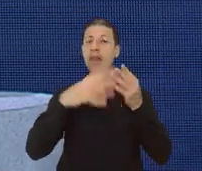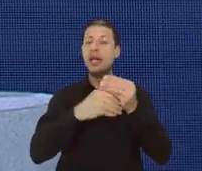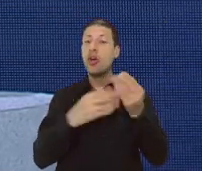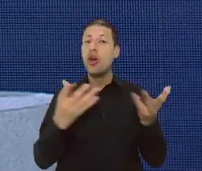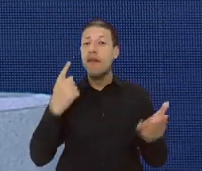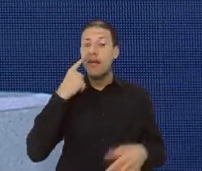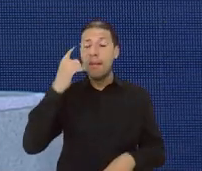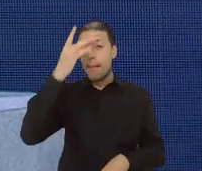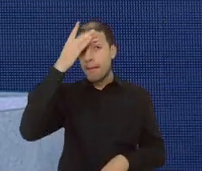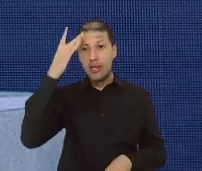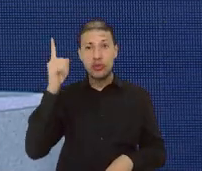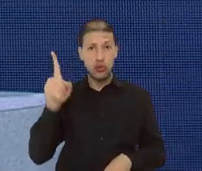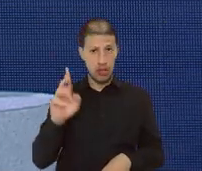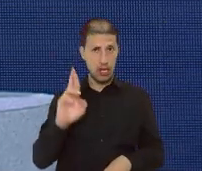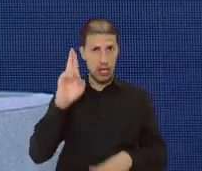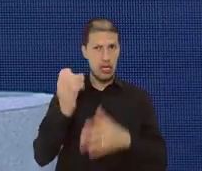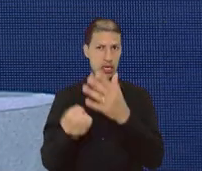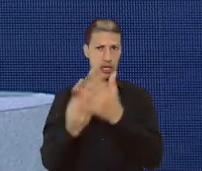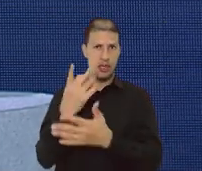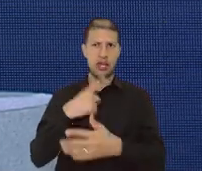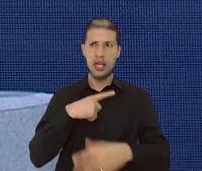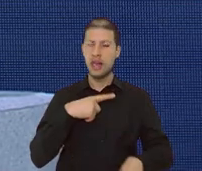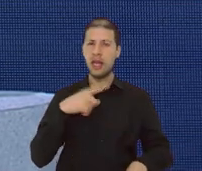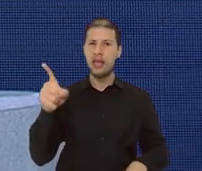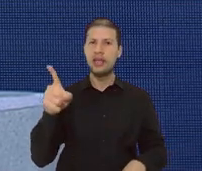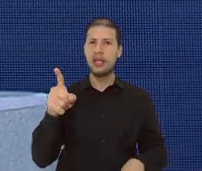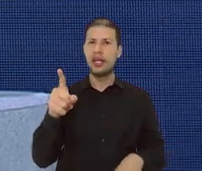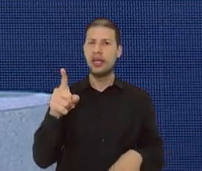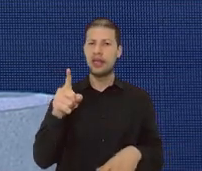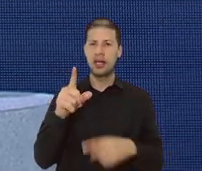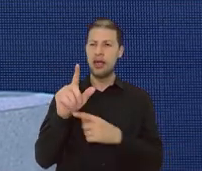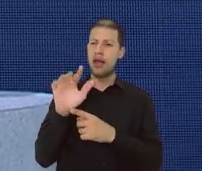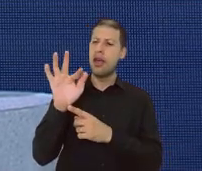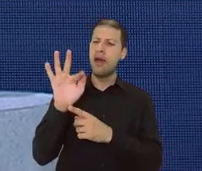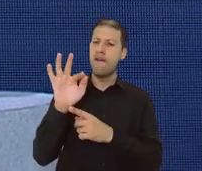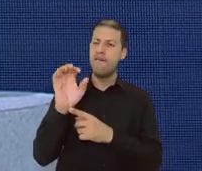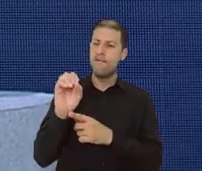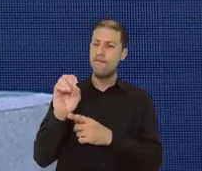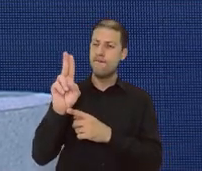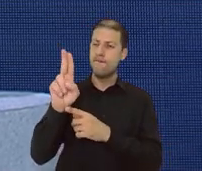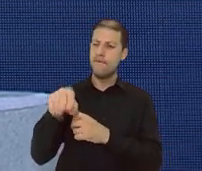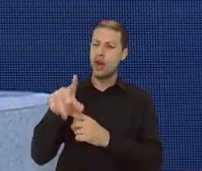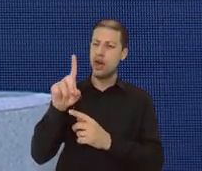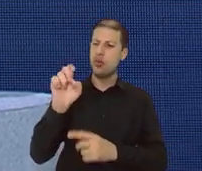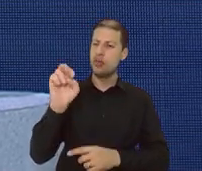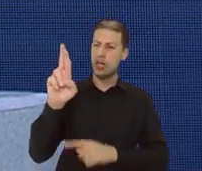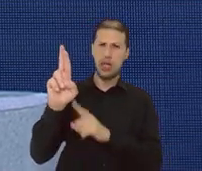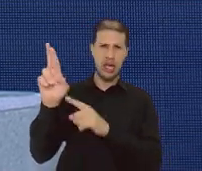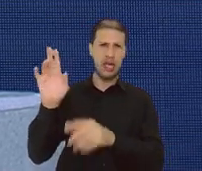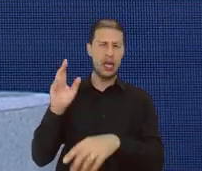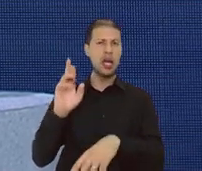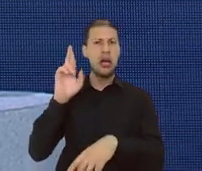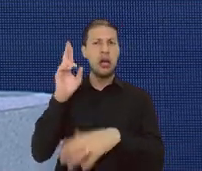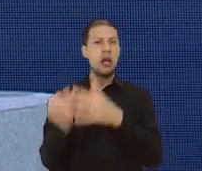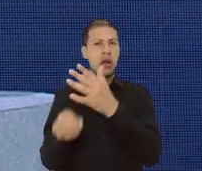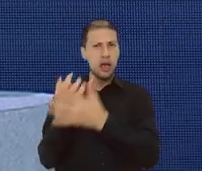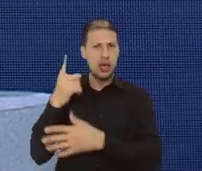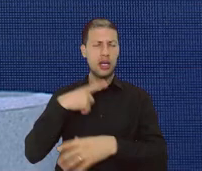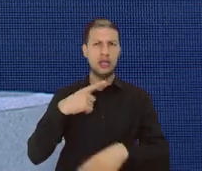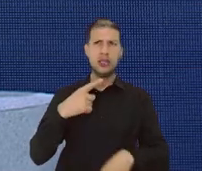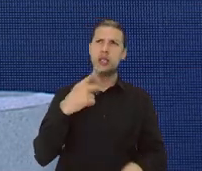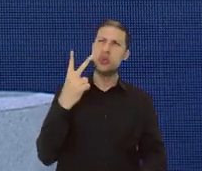vários feios vários Fundos que foram capital uns dois anos atrás três anos atrás que estavam ali tipo